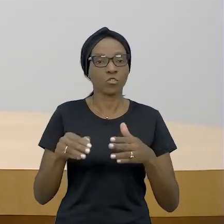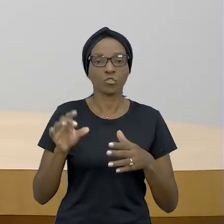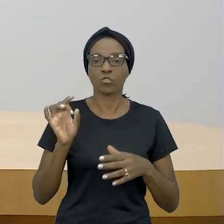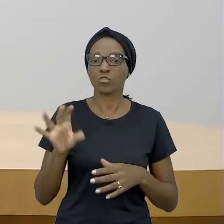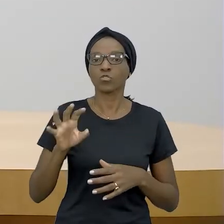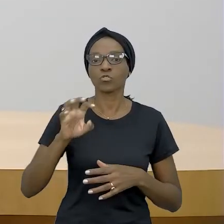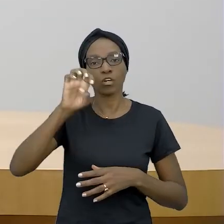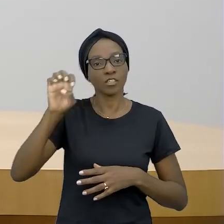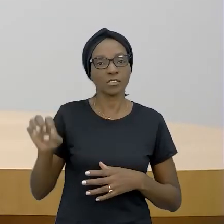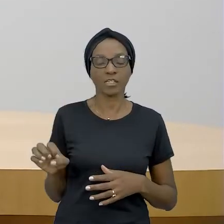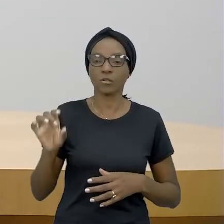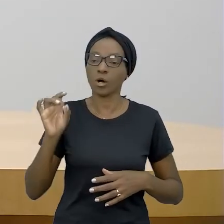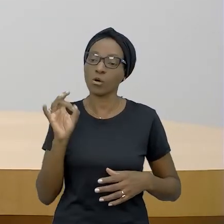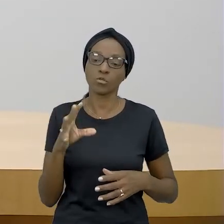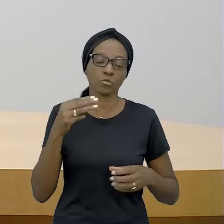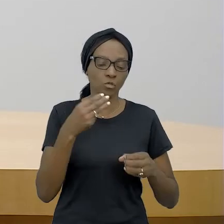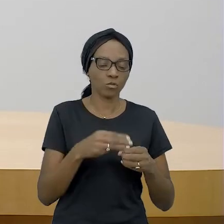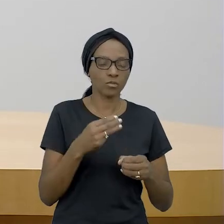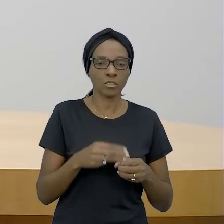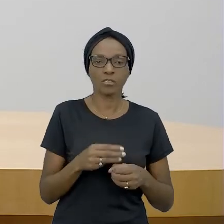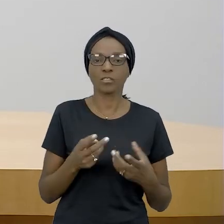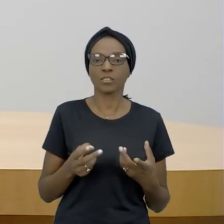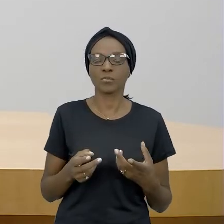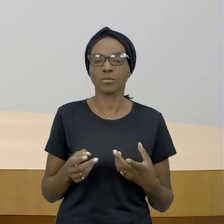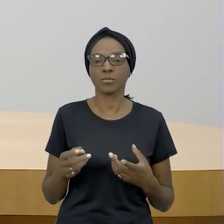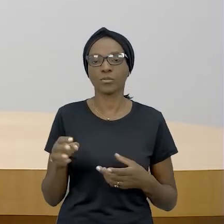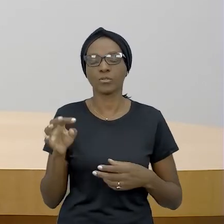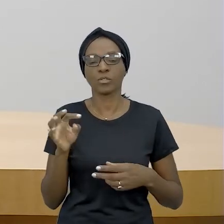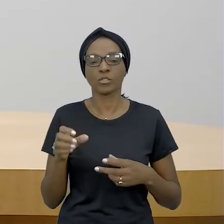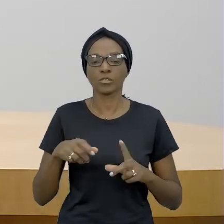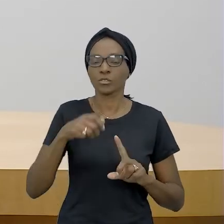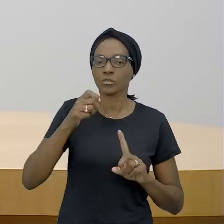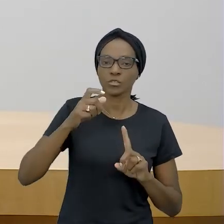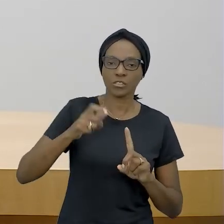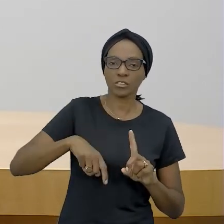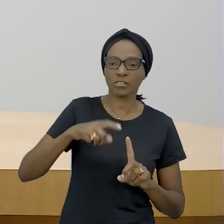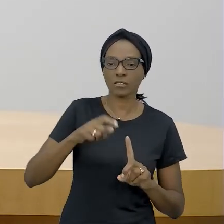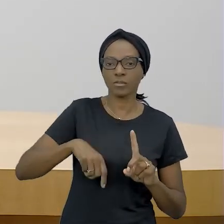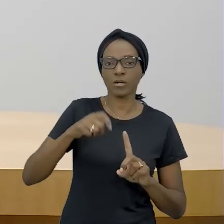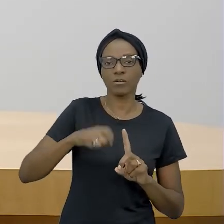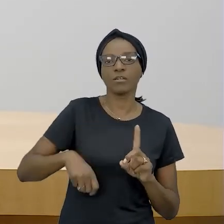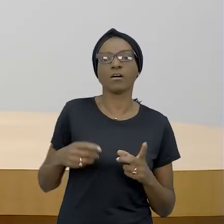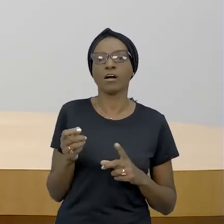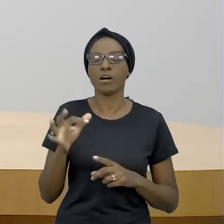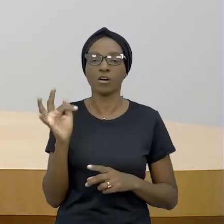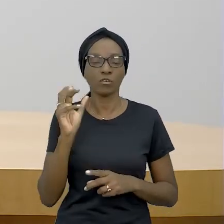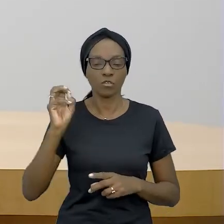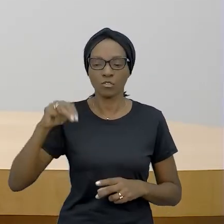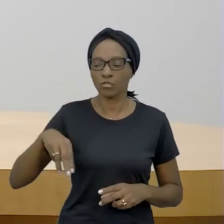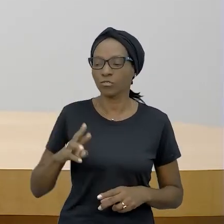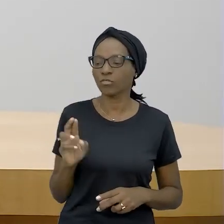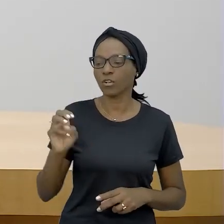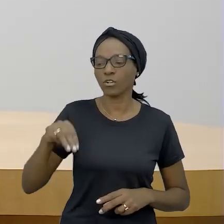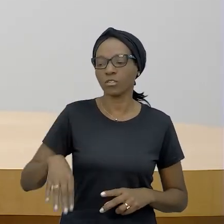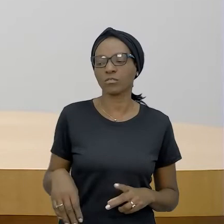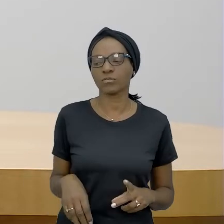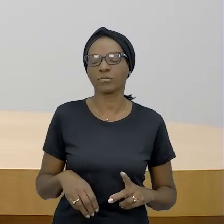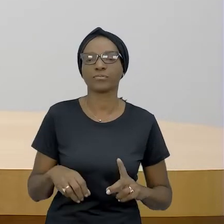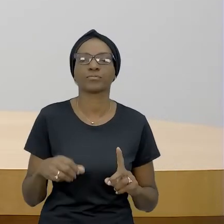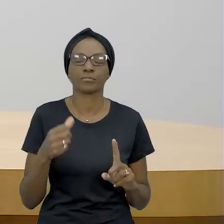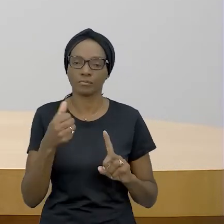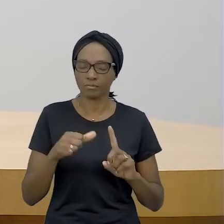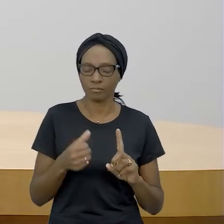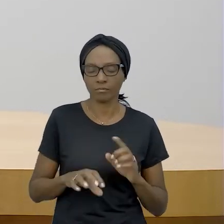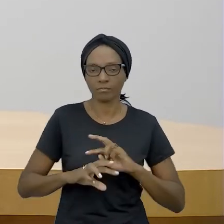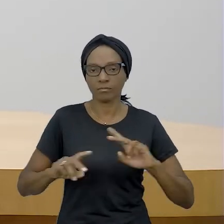e municipal, através dos tribunais, através dos fóruns, tá certo? Dos conselhos. Então, também